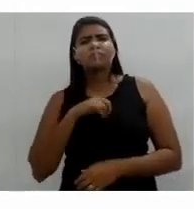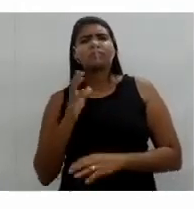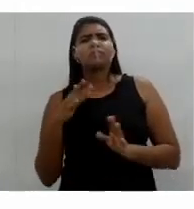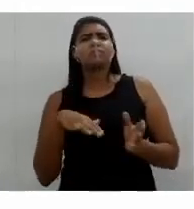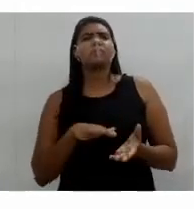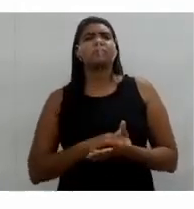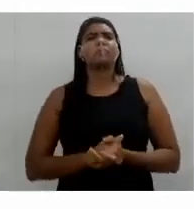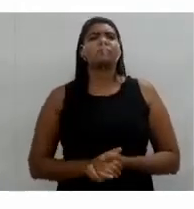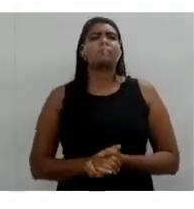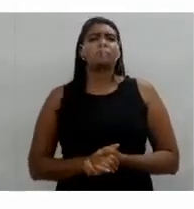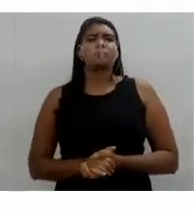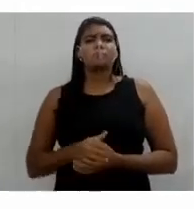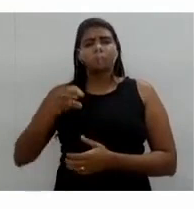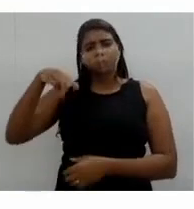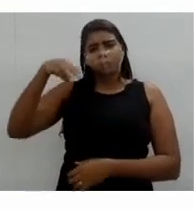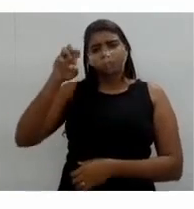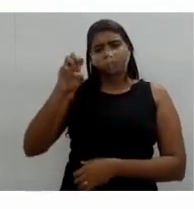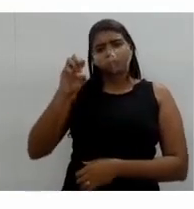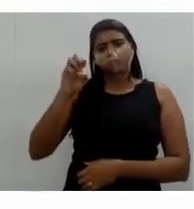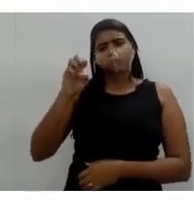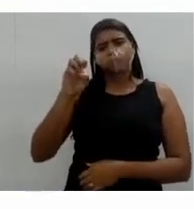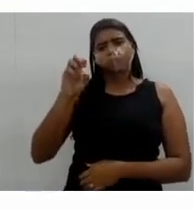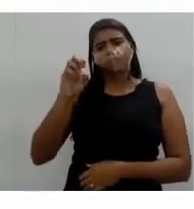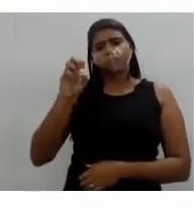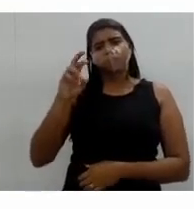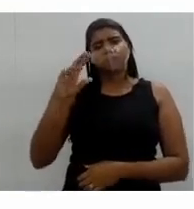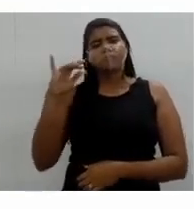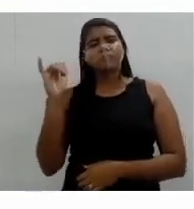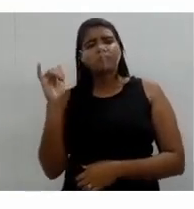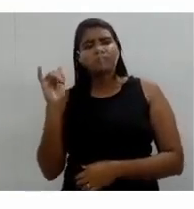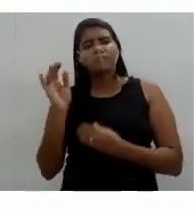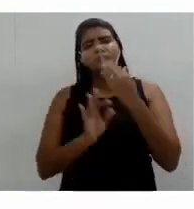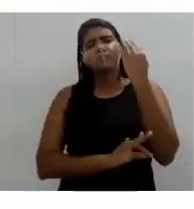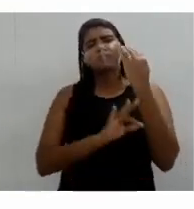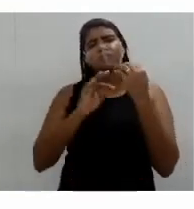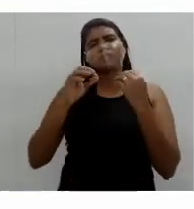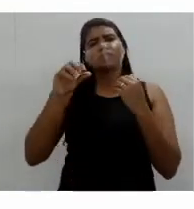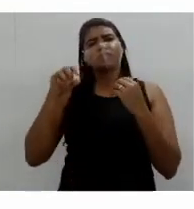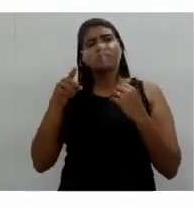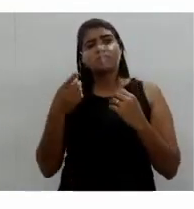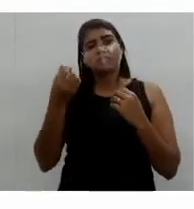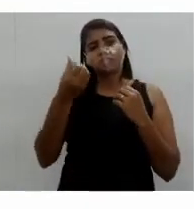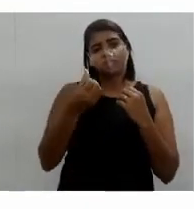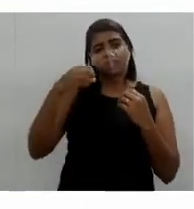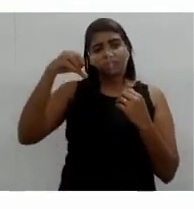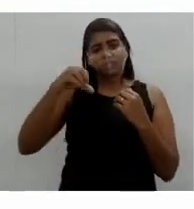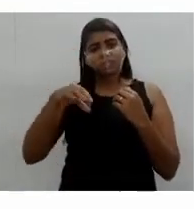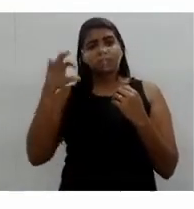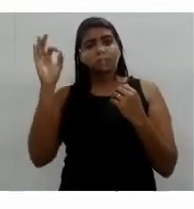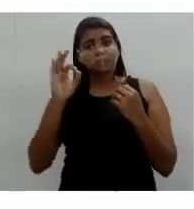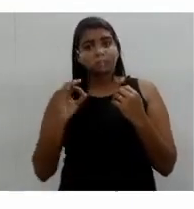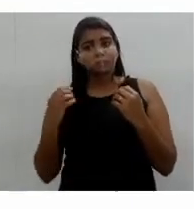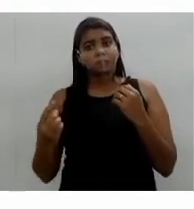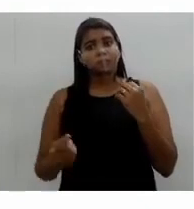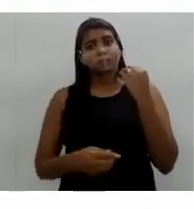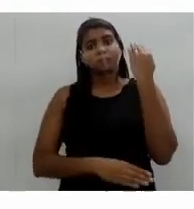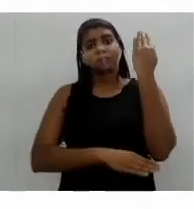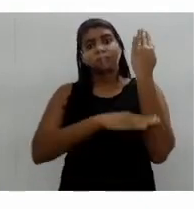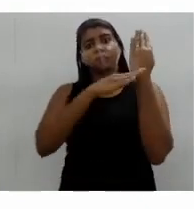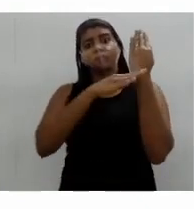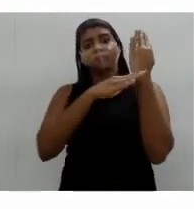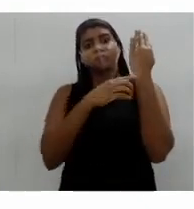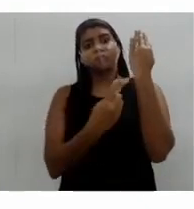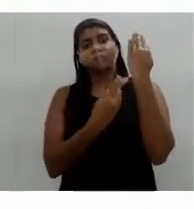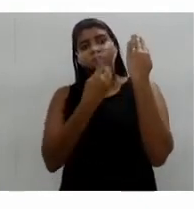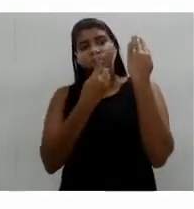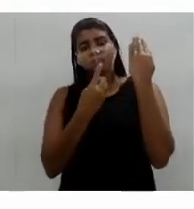aqui Mercúrio com a temperatura média de 169 graus, uma temperatura bem alta, mas